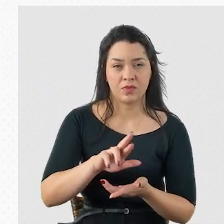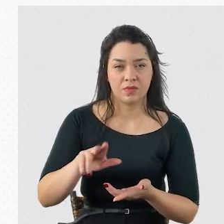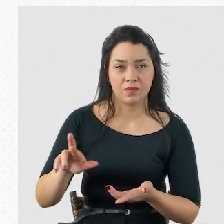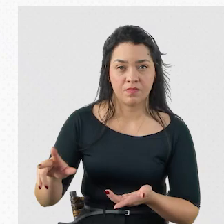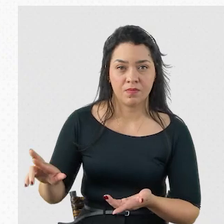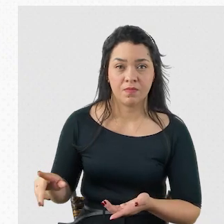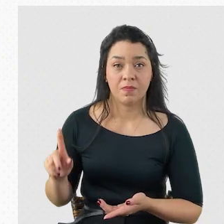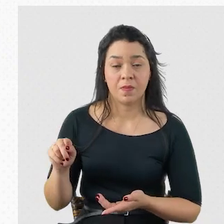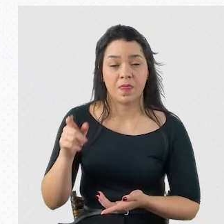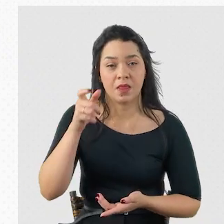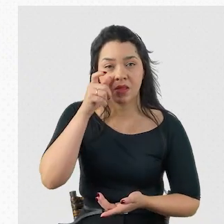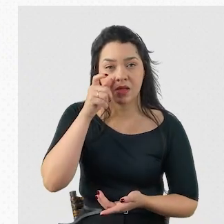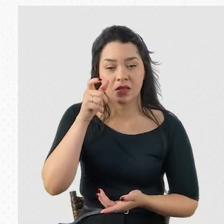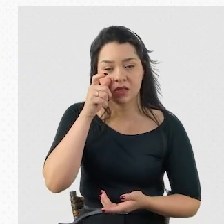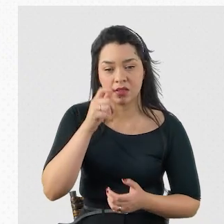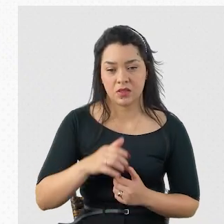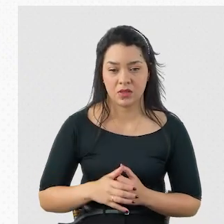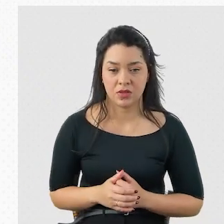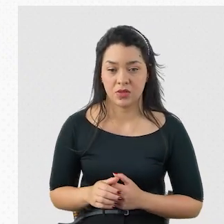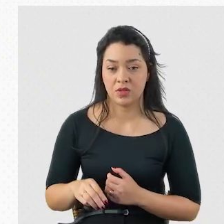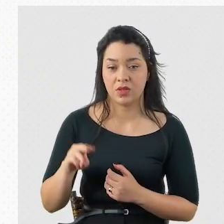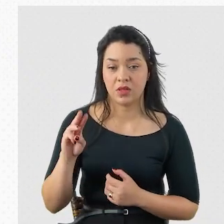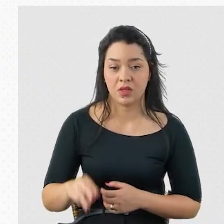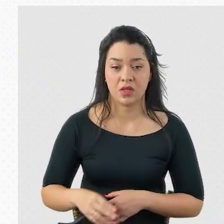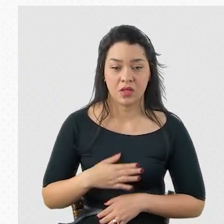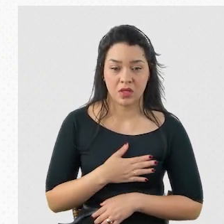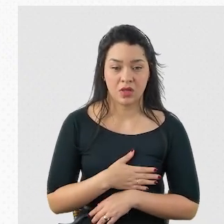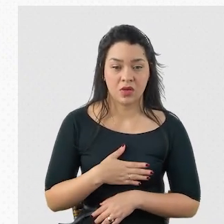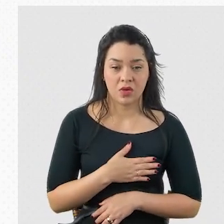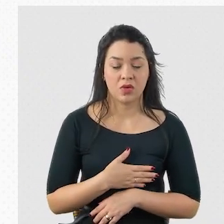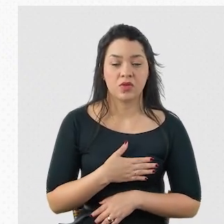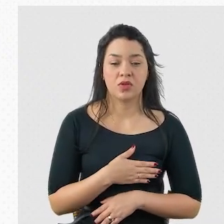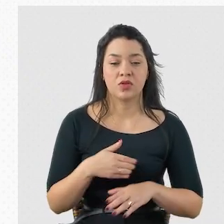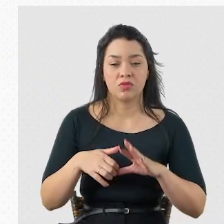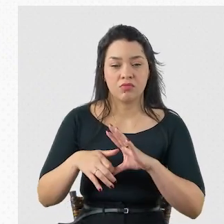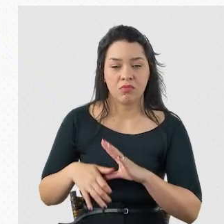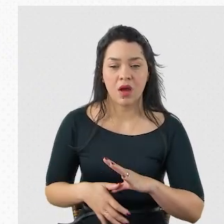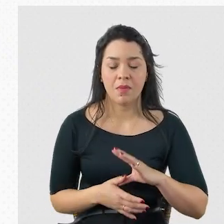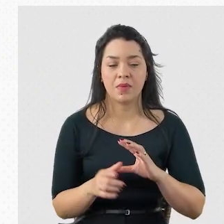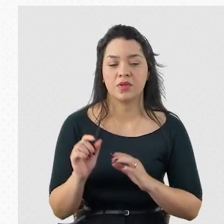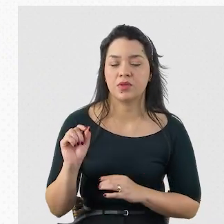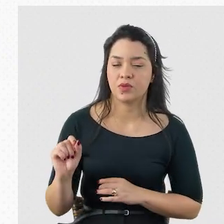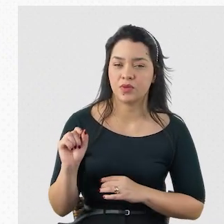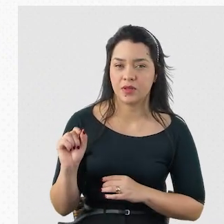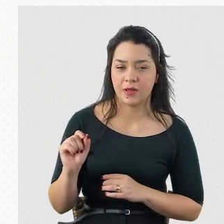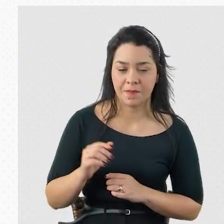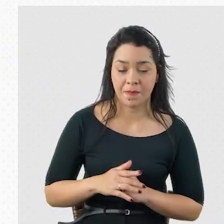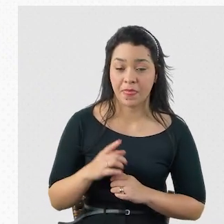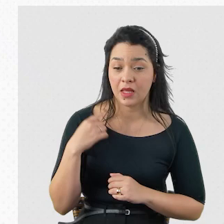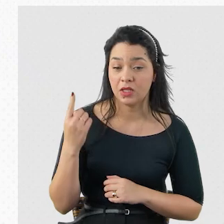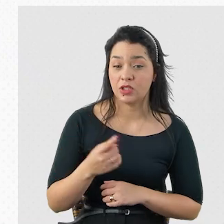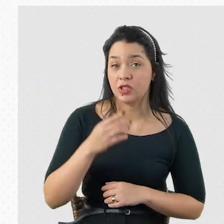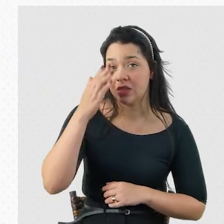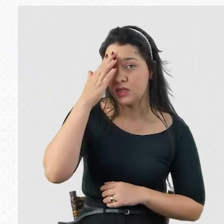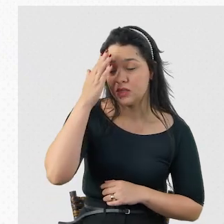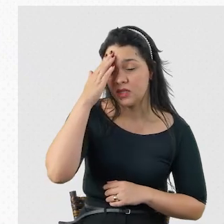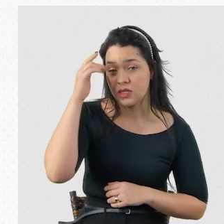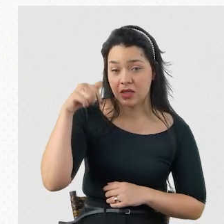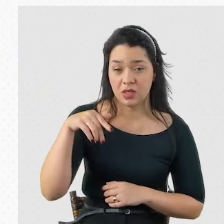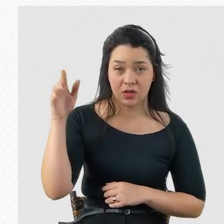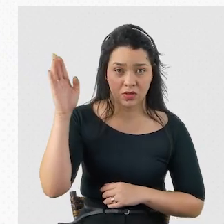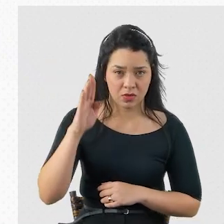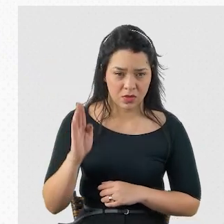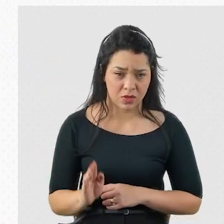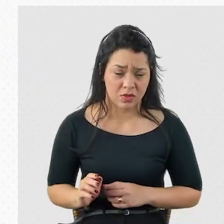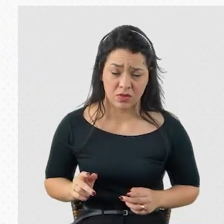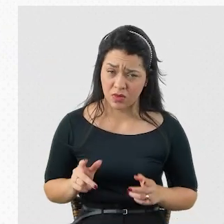distintas. Acho bem interessante que quem gosta dessa situação de mapas, a forma como a gente entende o mapa aqui no Brasil não é